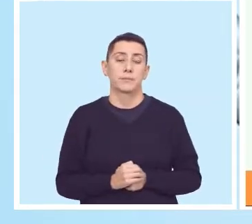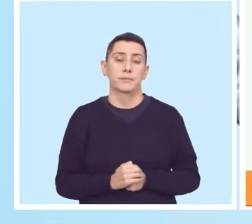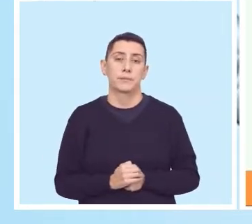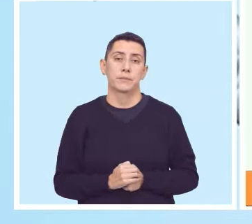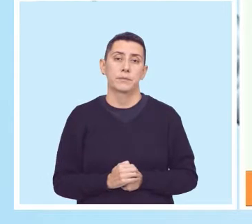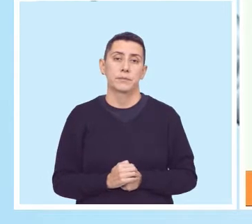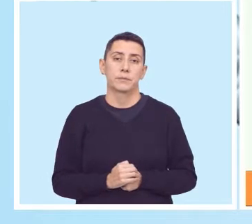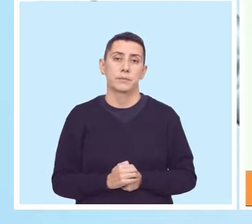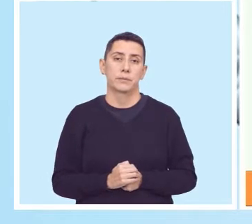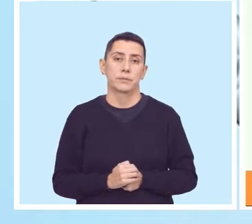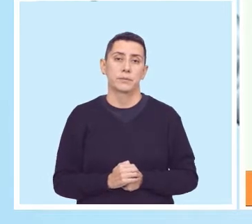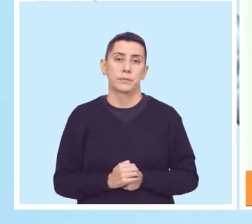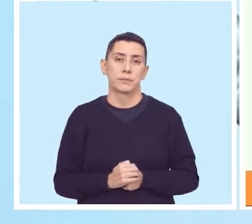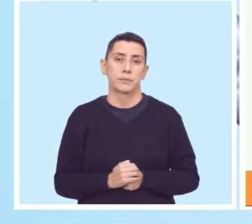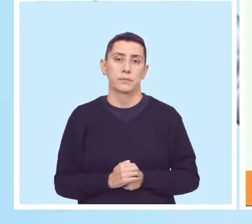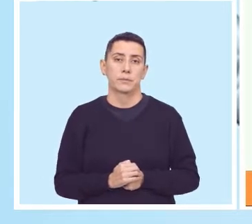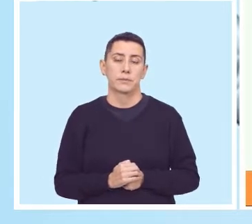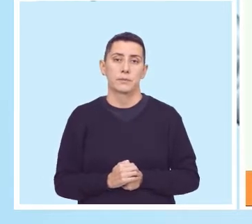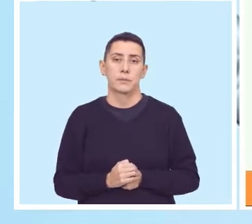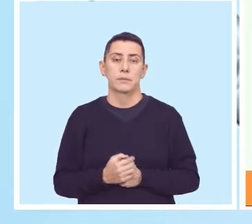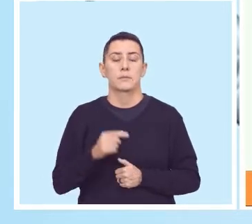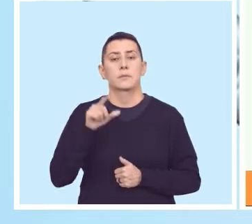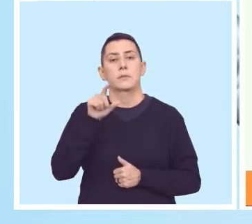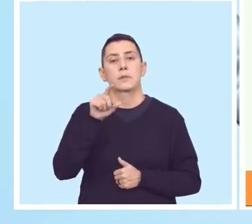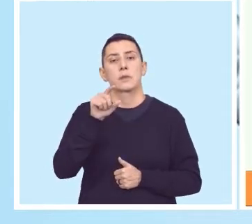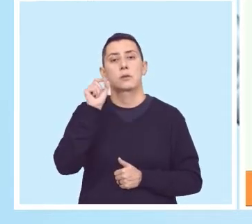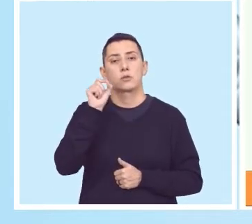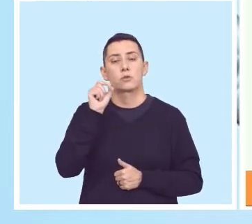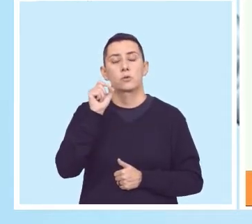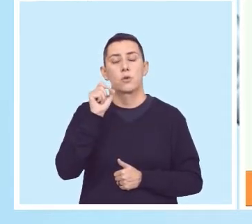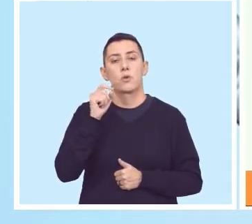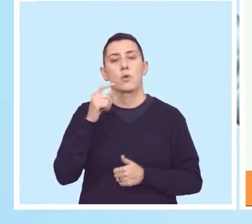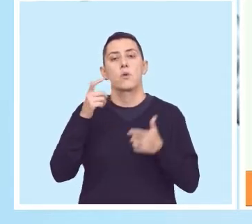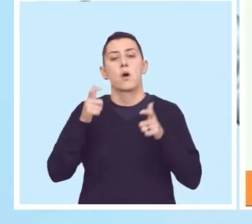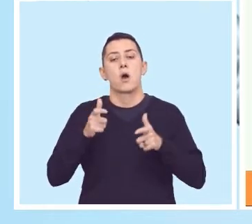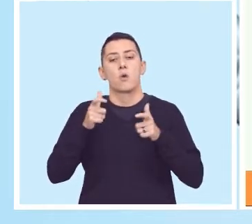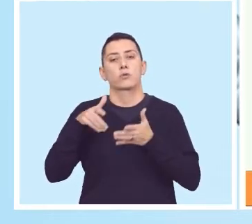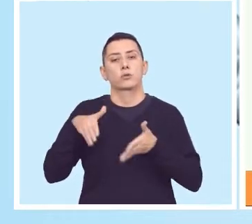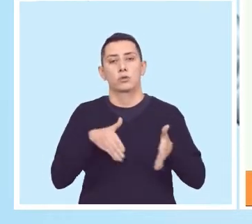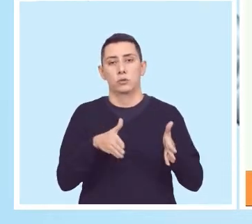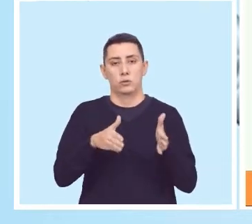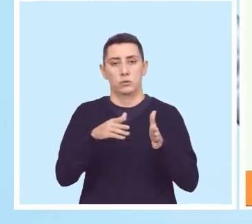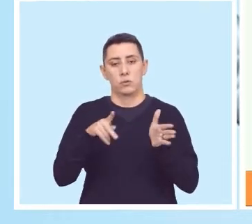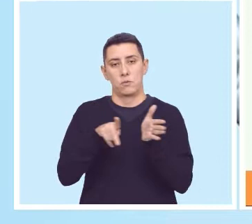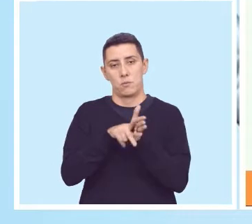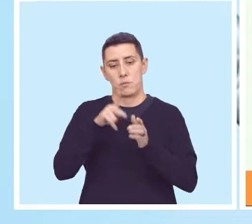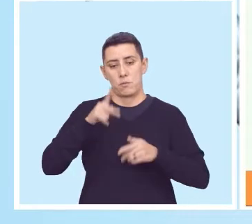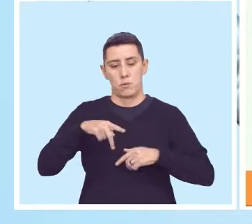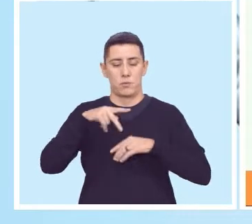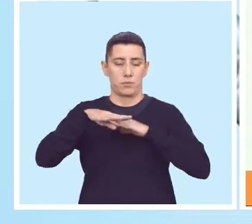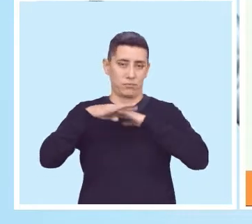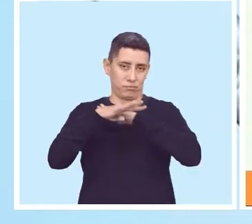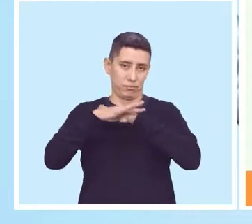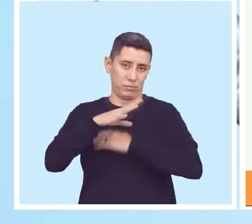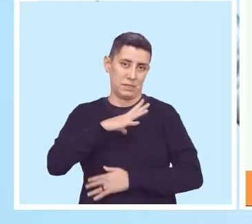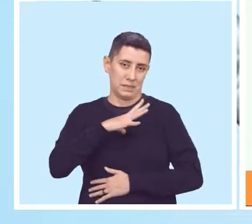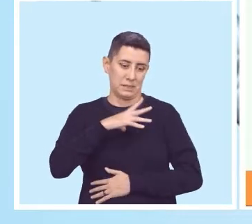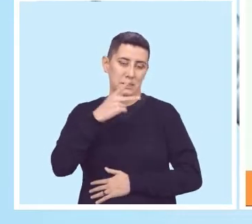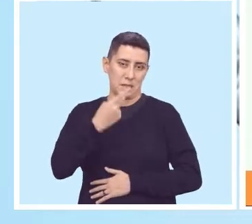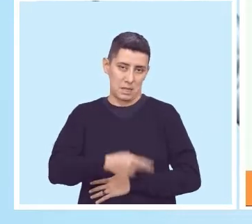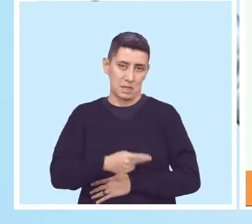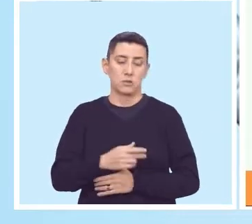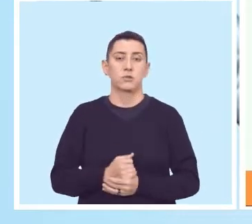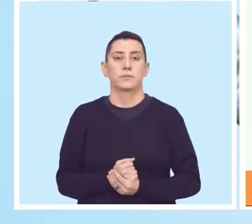escolhemos um rio aqui urbano, né, um rio aqui que está na cidade, e que aqui nós